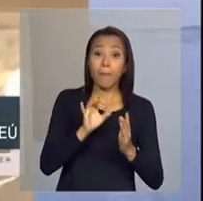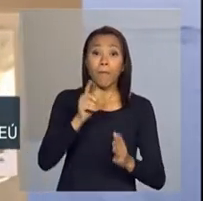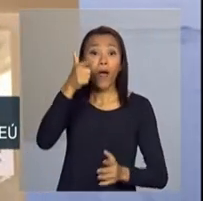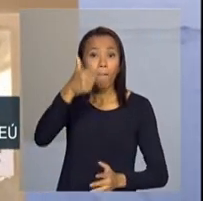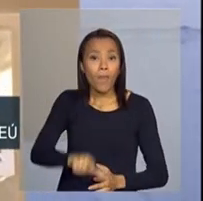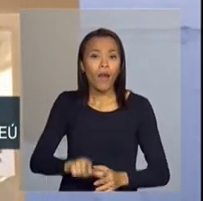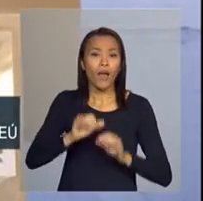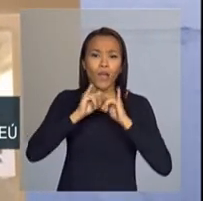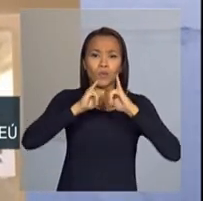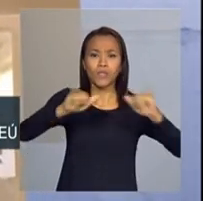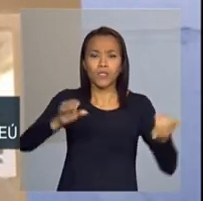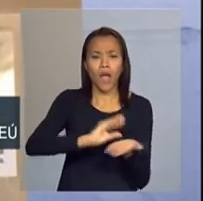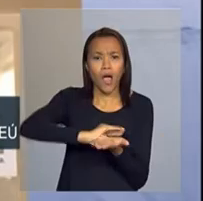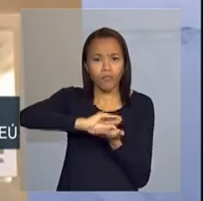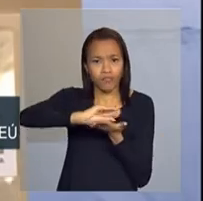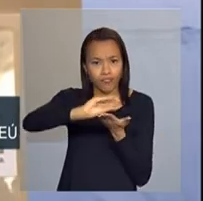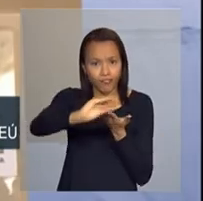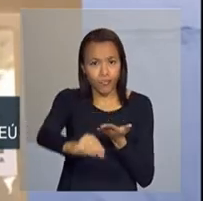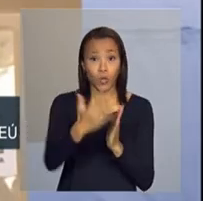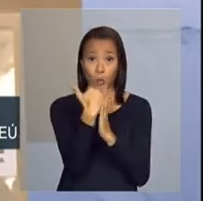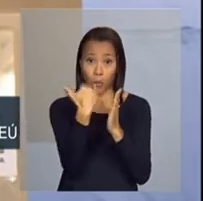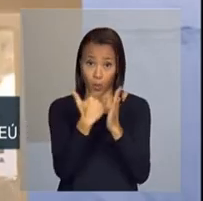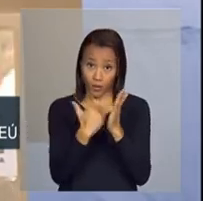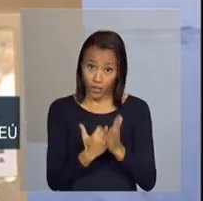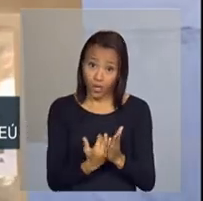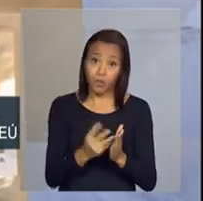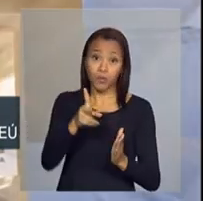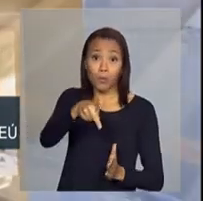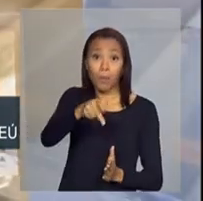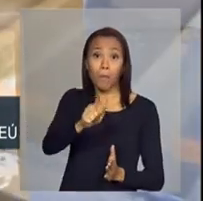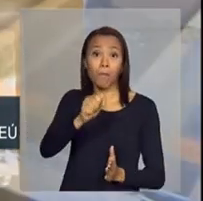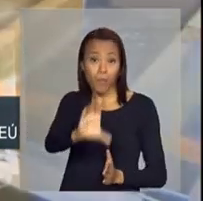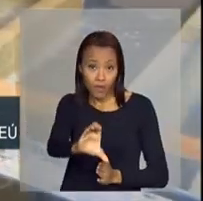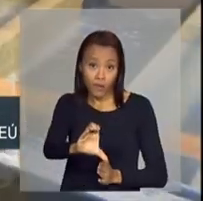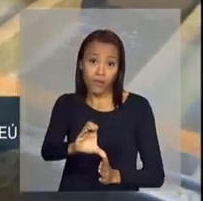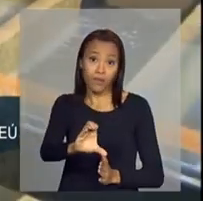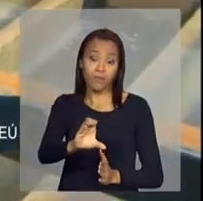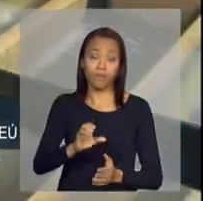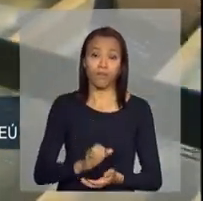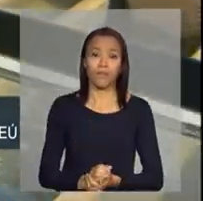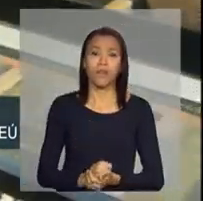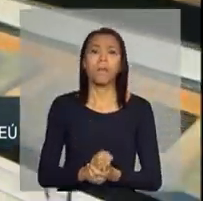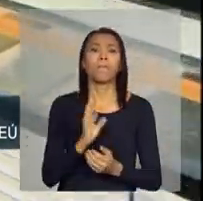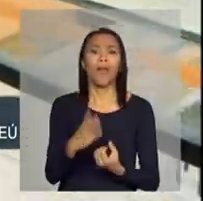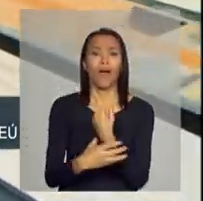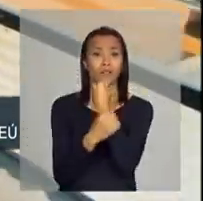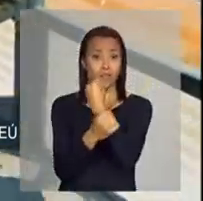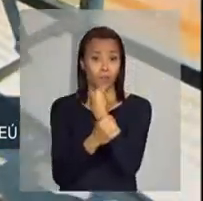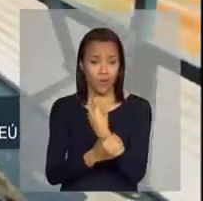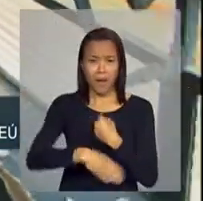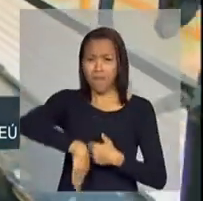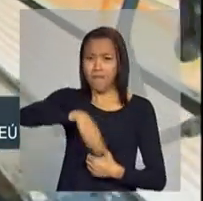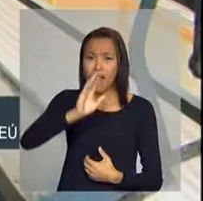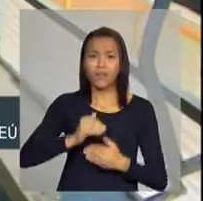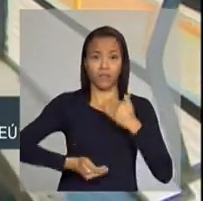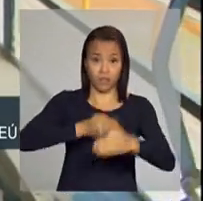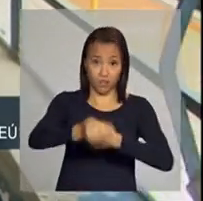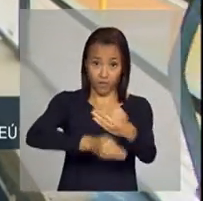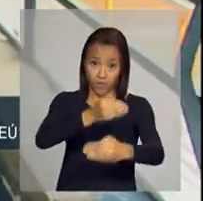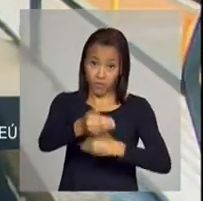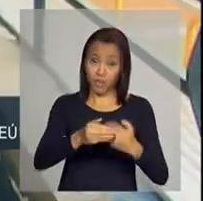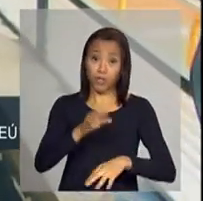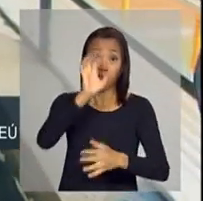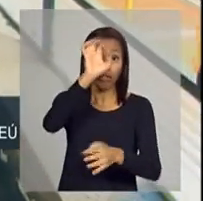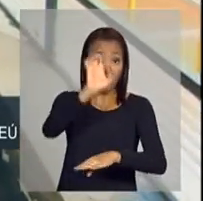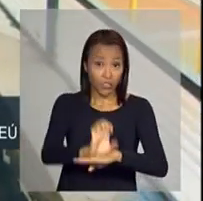mais investimentos do Programa de Aceleração do Crescimento, o PAC, para garantir mais desenvolvimento para o